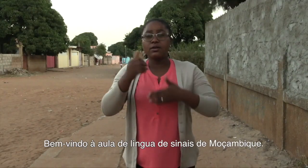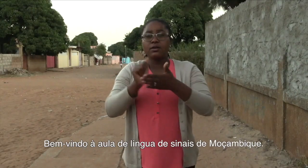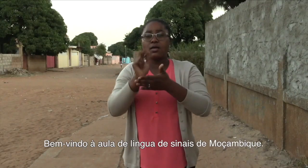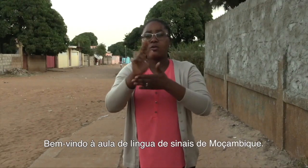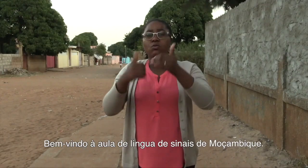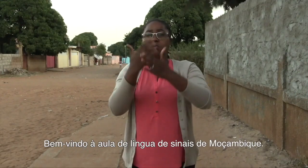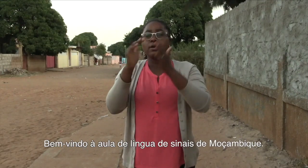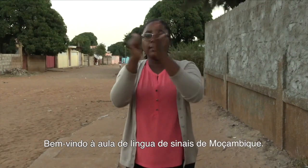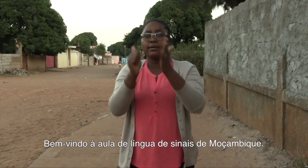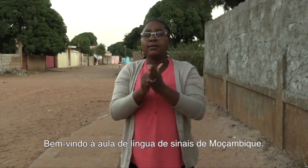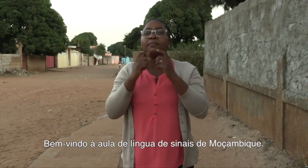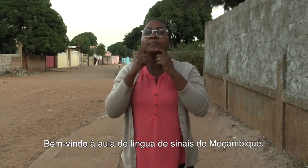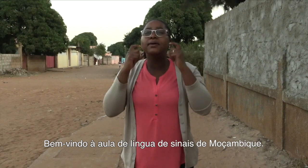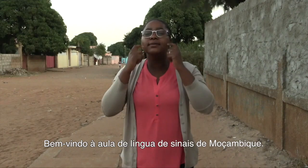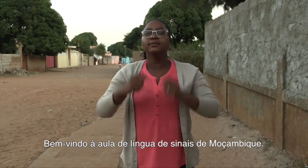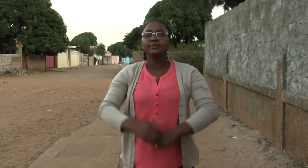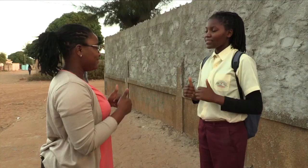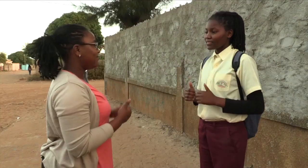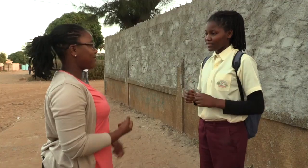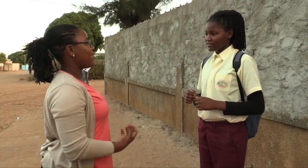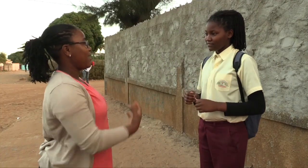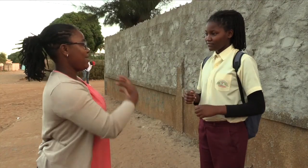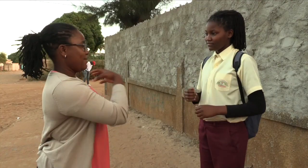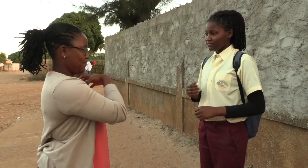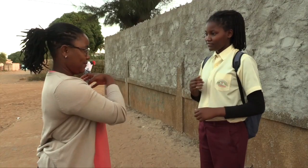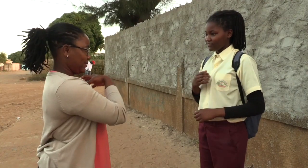Bem-vindo à aula de língua de sinais de Moçambique.